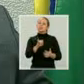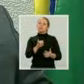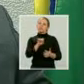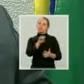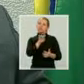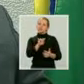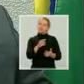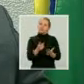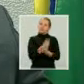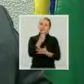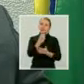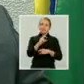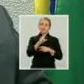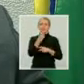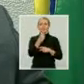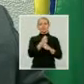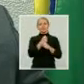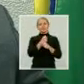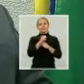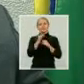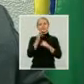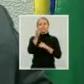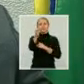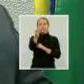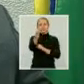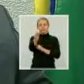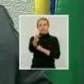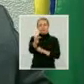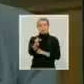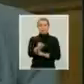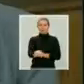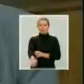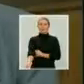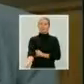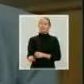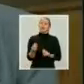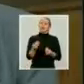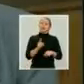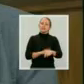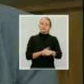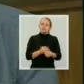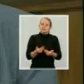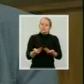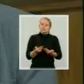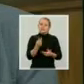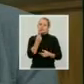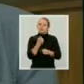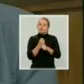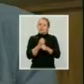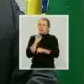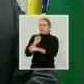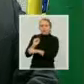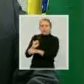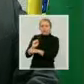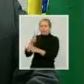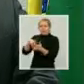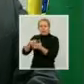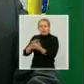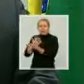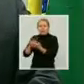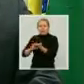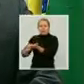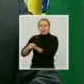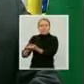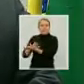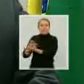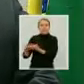de um ou dois anos. E nesse período como ficam as crianças? Então, oferecemos um projeto